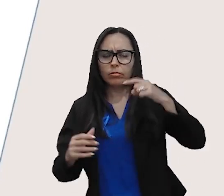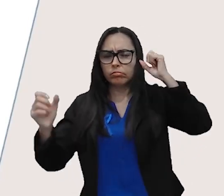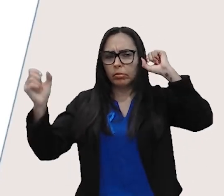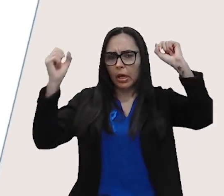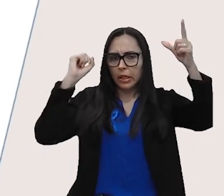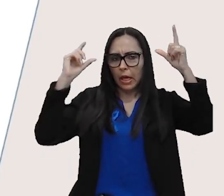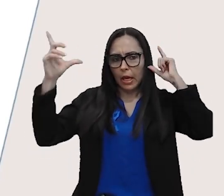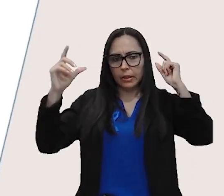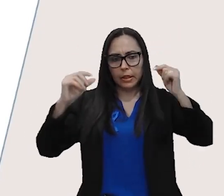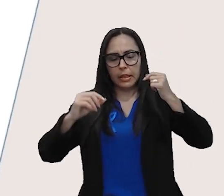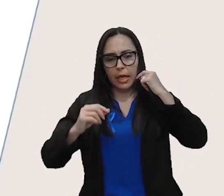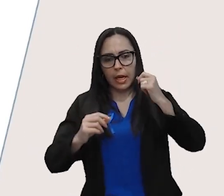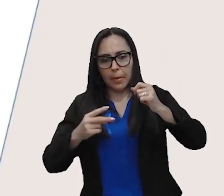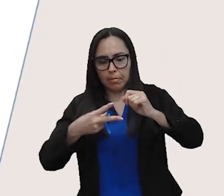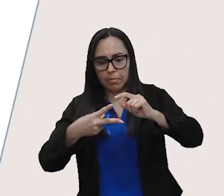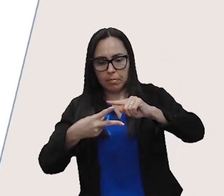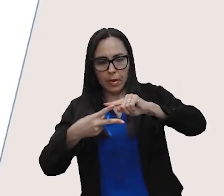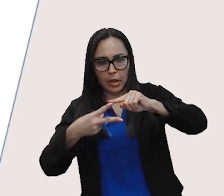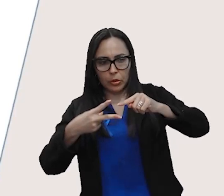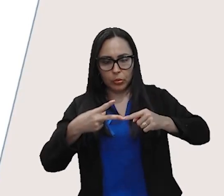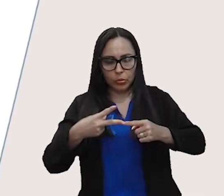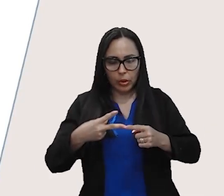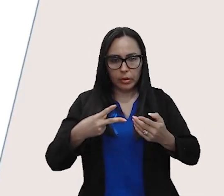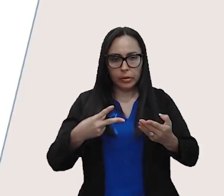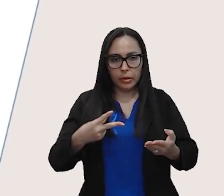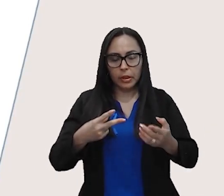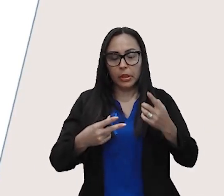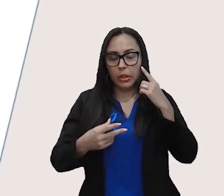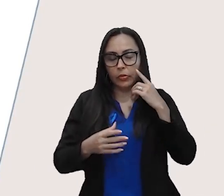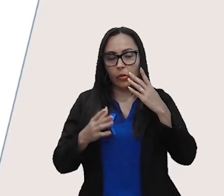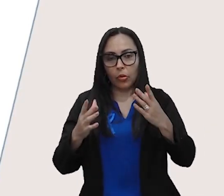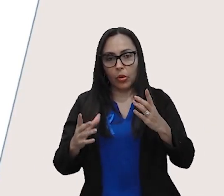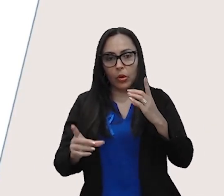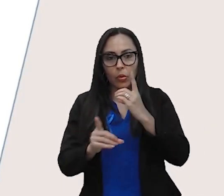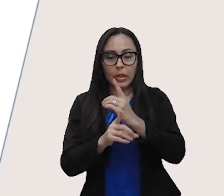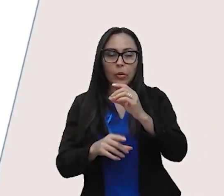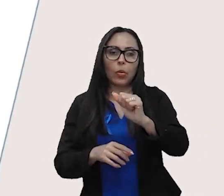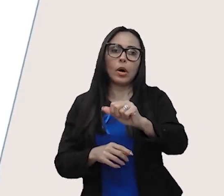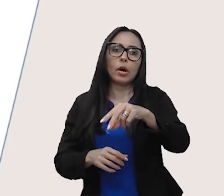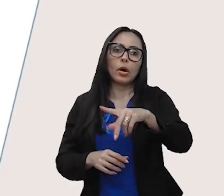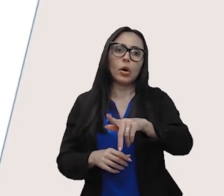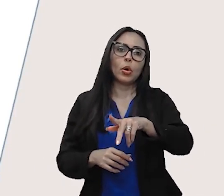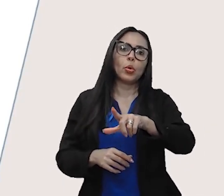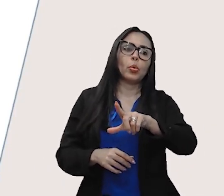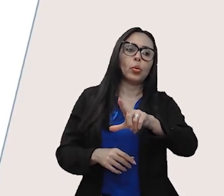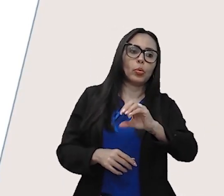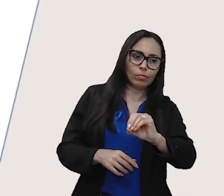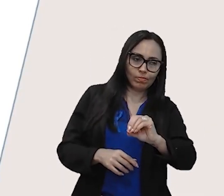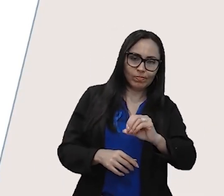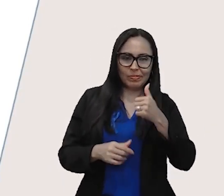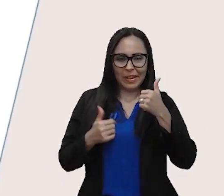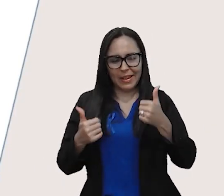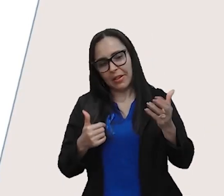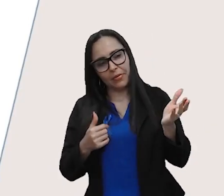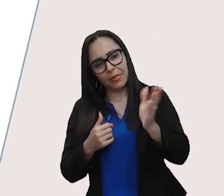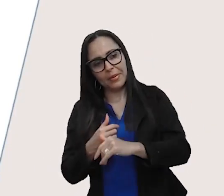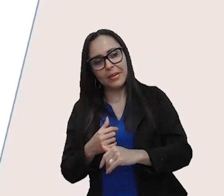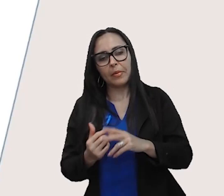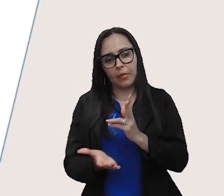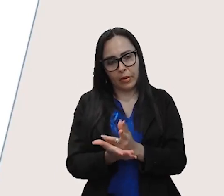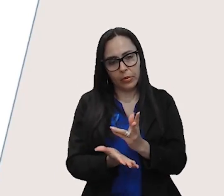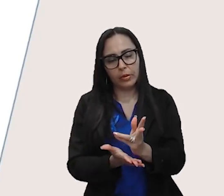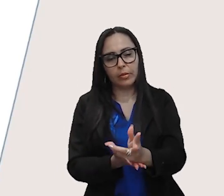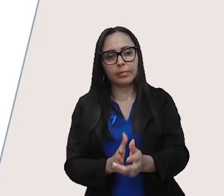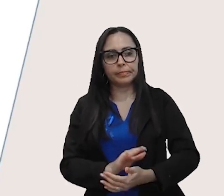de abertura entre essas duas retas, o que eu vou definir como ângulo, beleza? Mas vamos embora que a gente vai daqui a pouco falar sobre